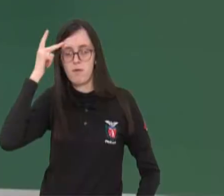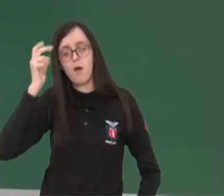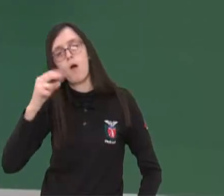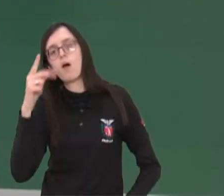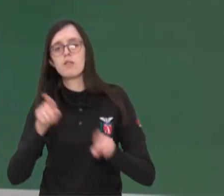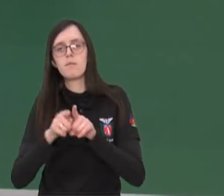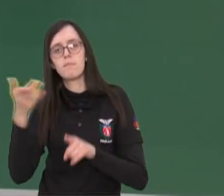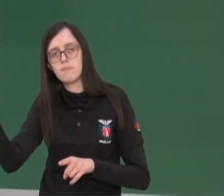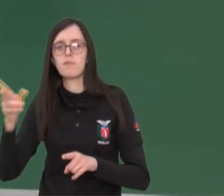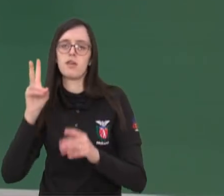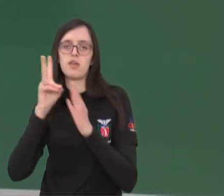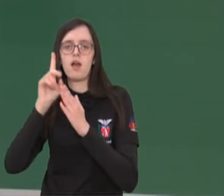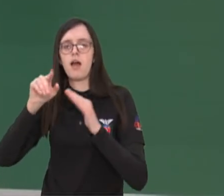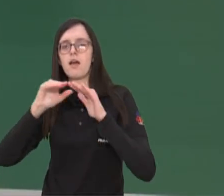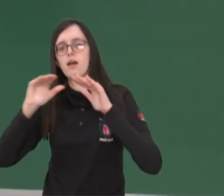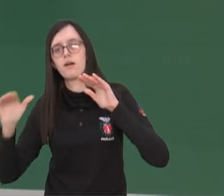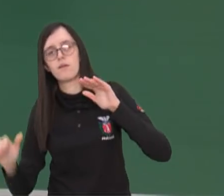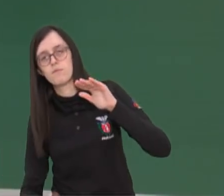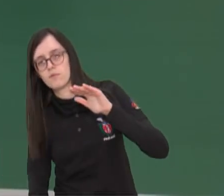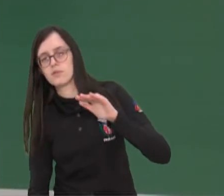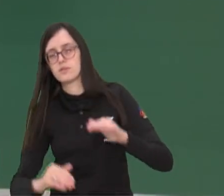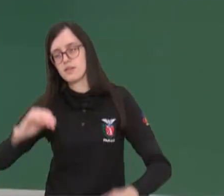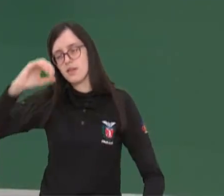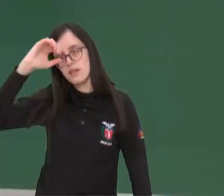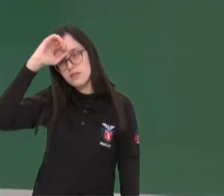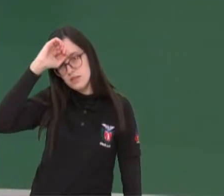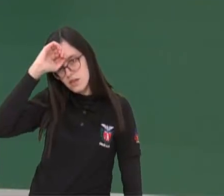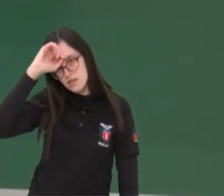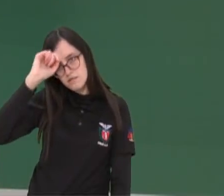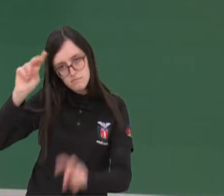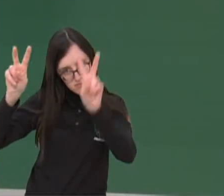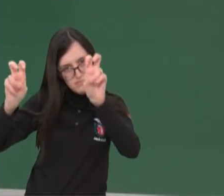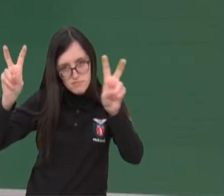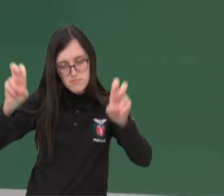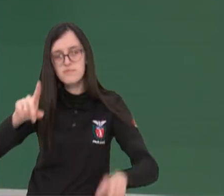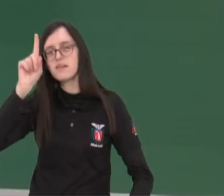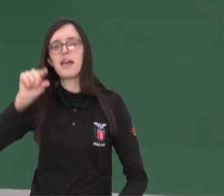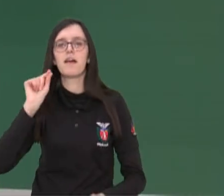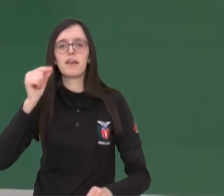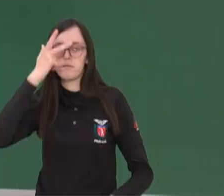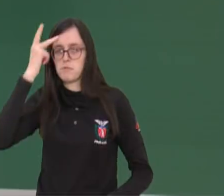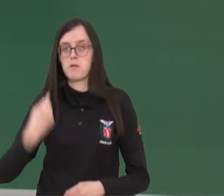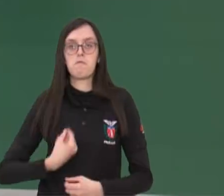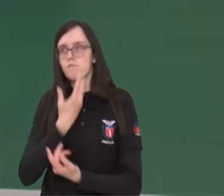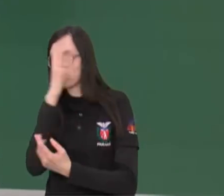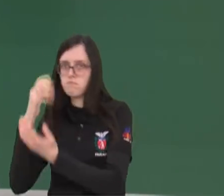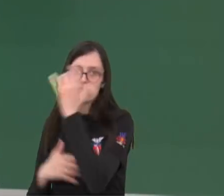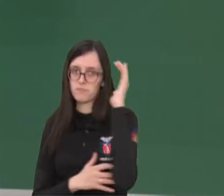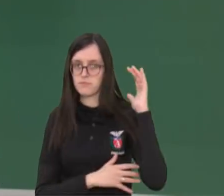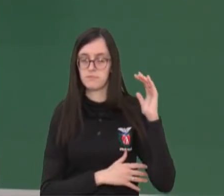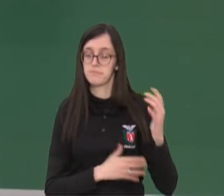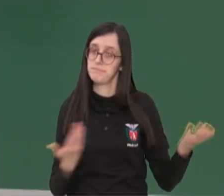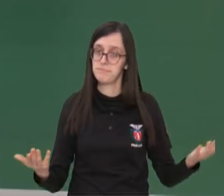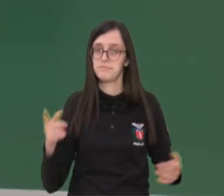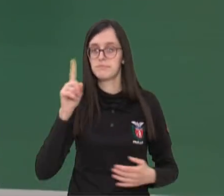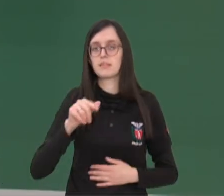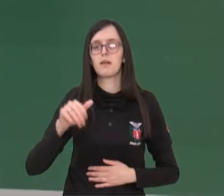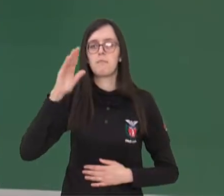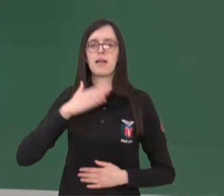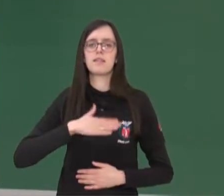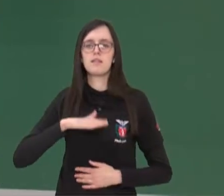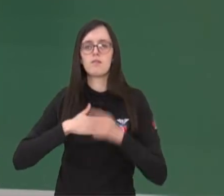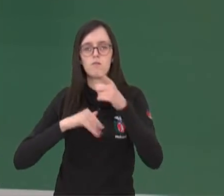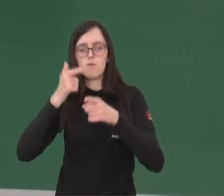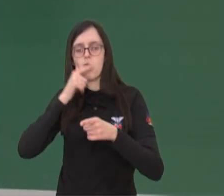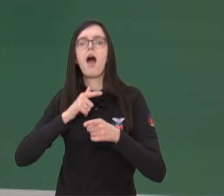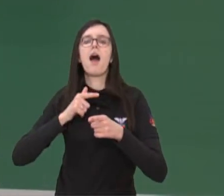O indígena é o inferior, é o inocente, é o selvagem. Legal? Essa é mais tranquila, até para você entrar